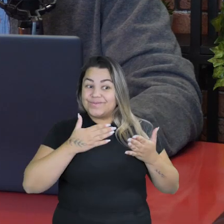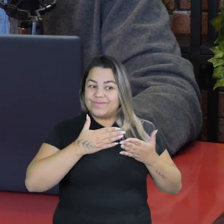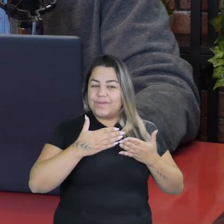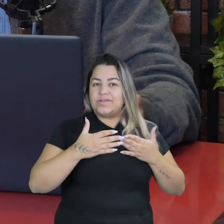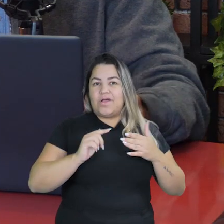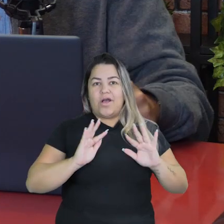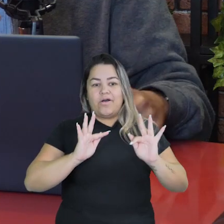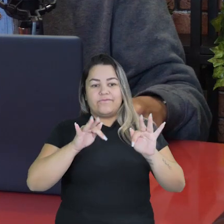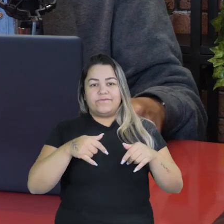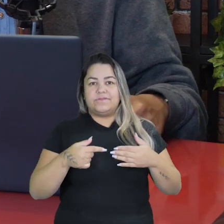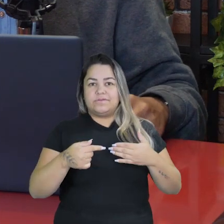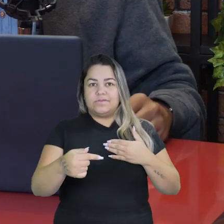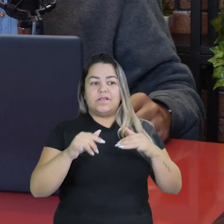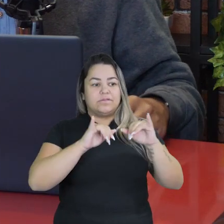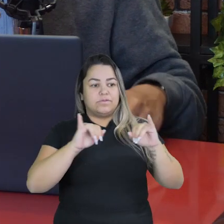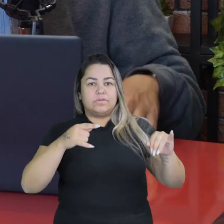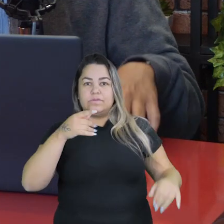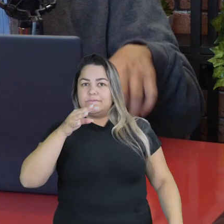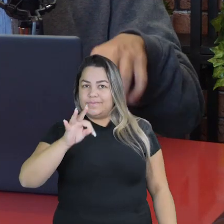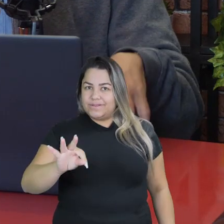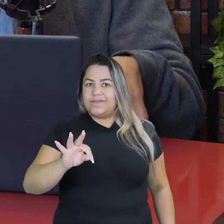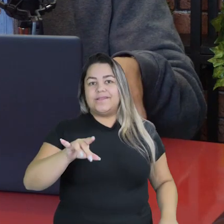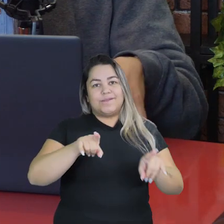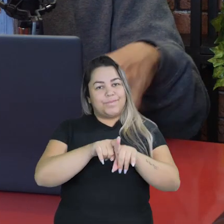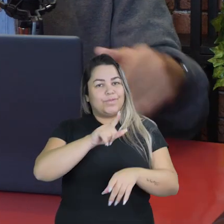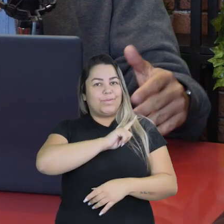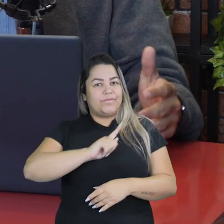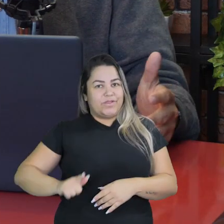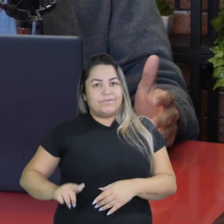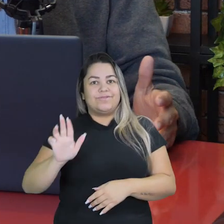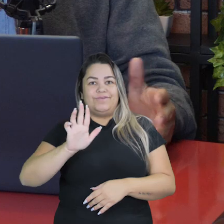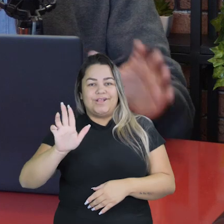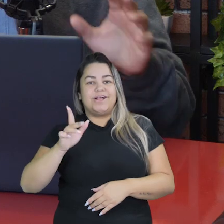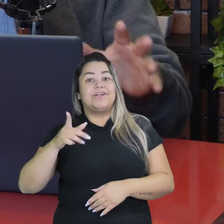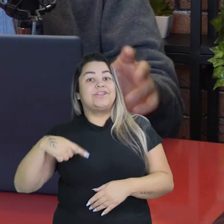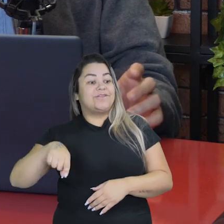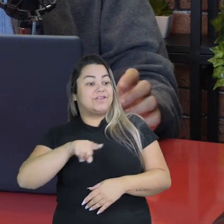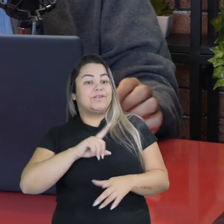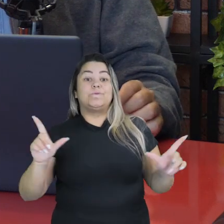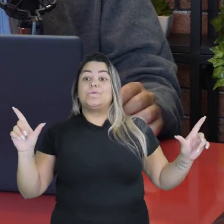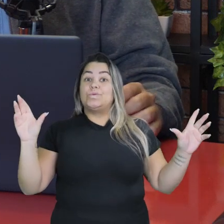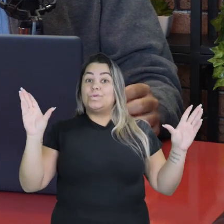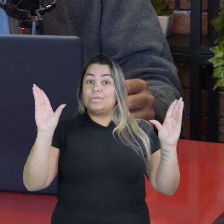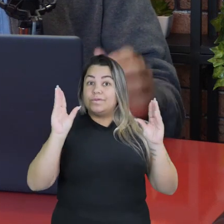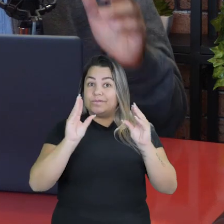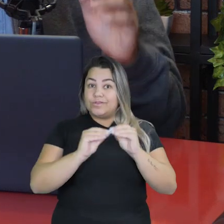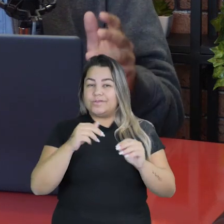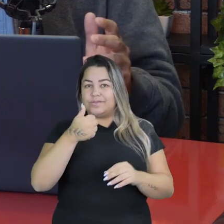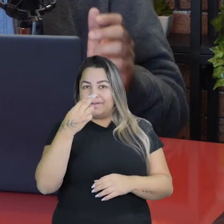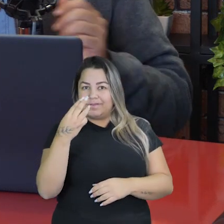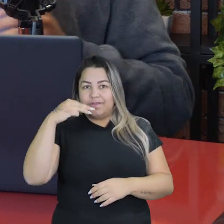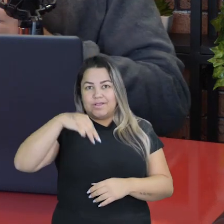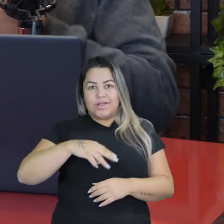Olá para você que começa o seu fim de semana ligado aqui com a gente nas notícias do PT e do governo Lula. E aqui a gente resume para você nos